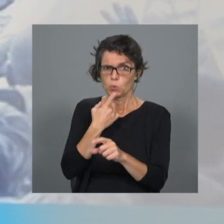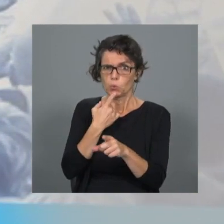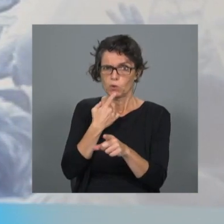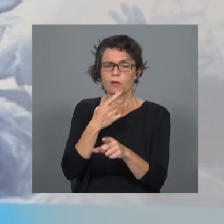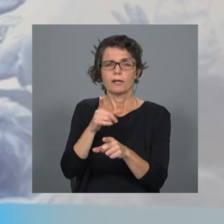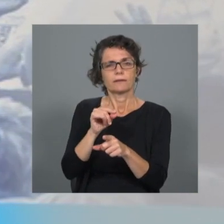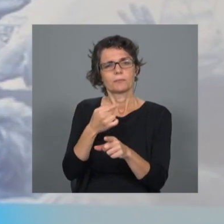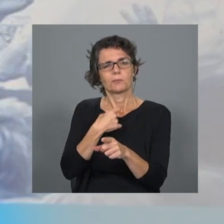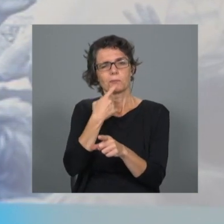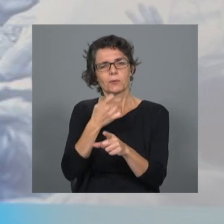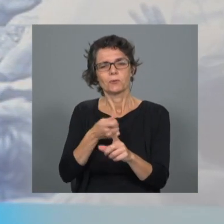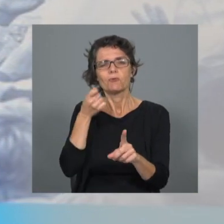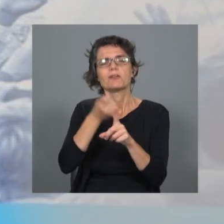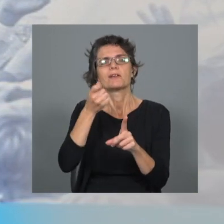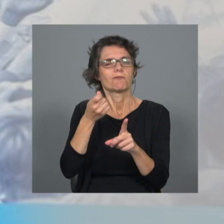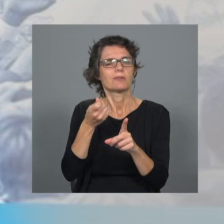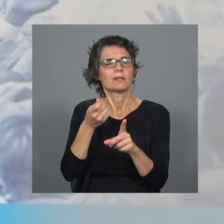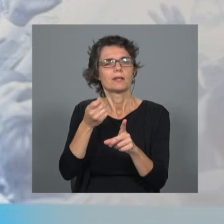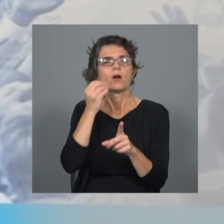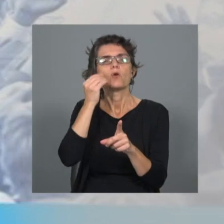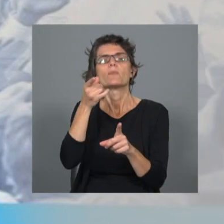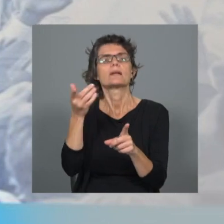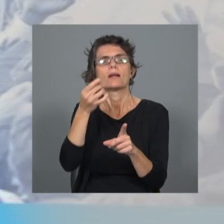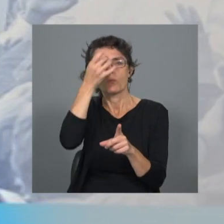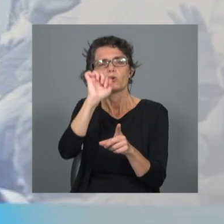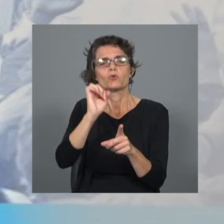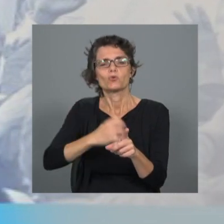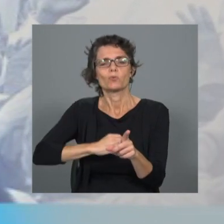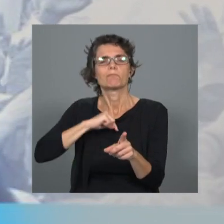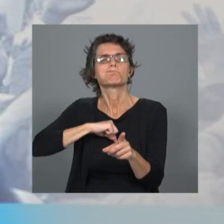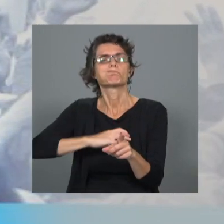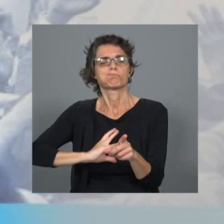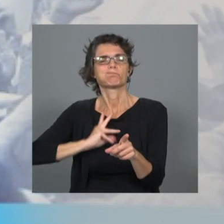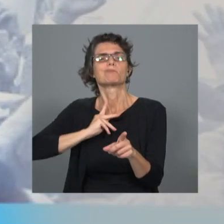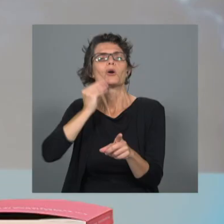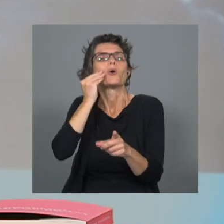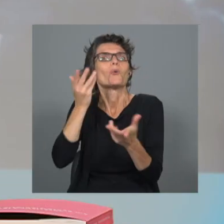que desafio e que crescimento retira um padre sacerdote desta missão que a Igreja lhe pede.